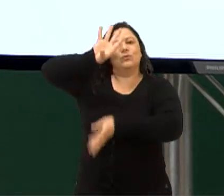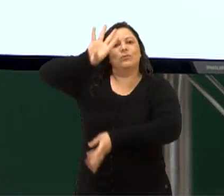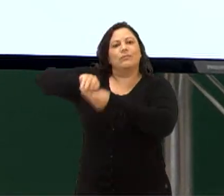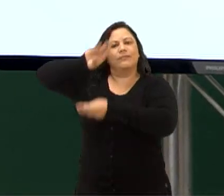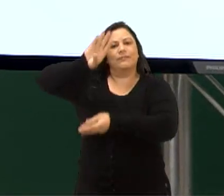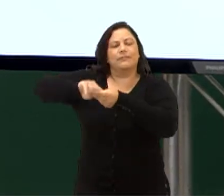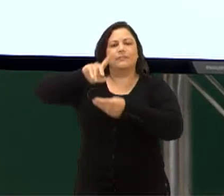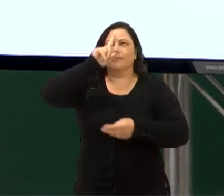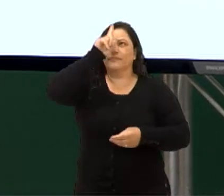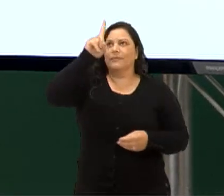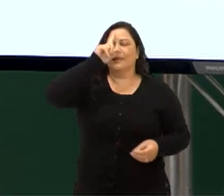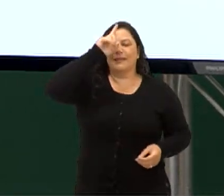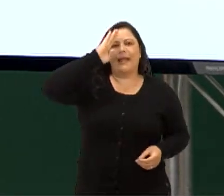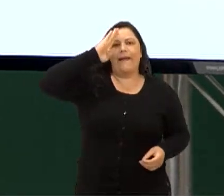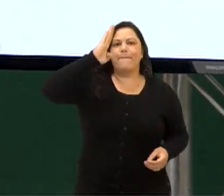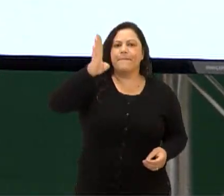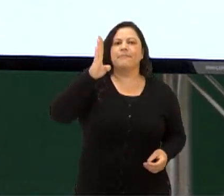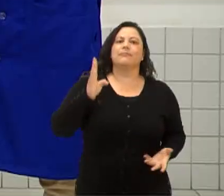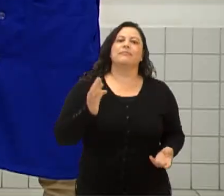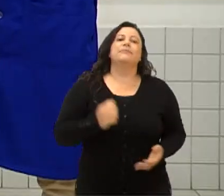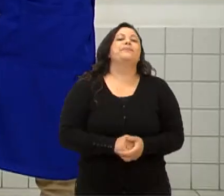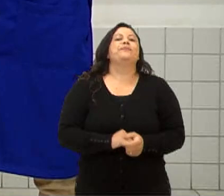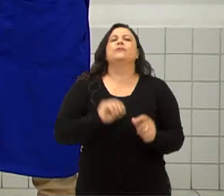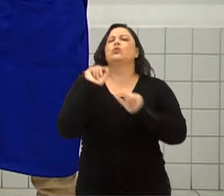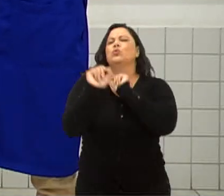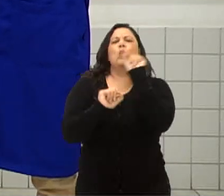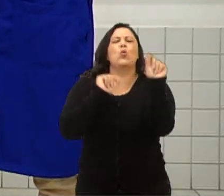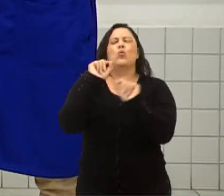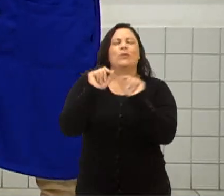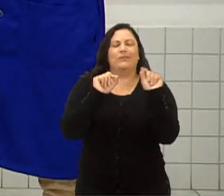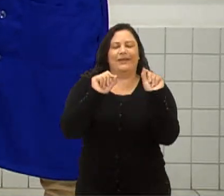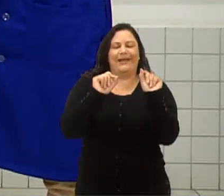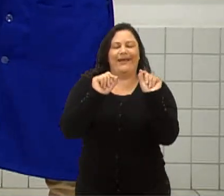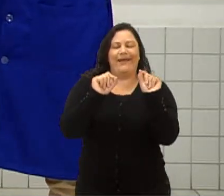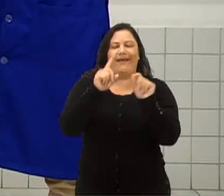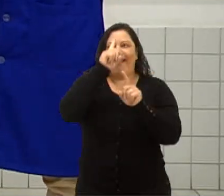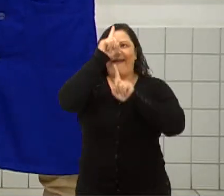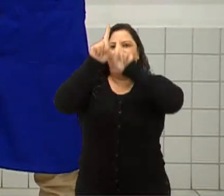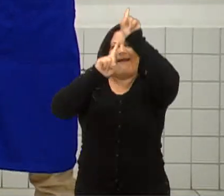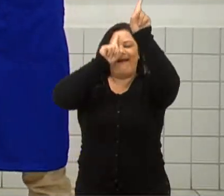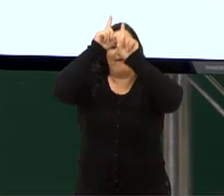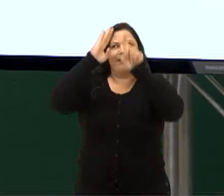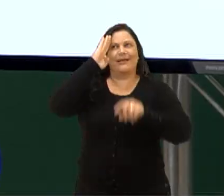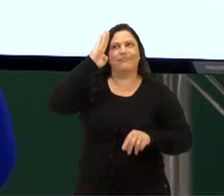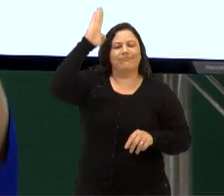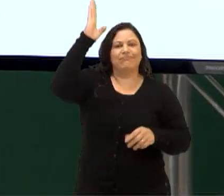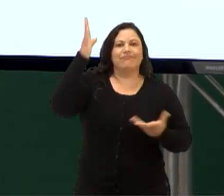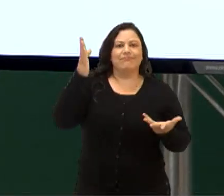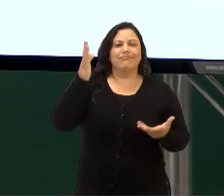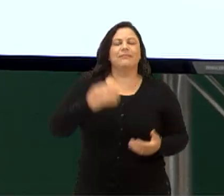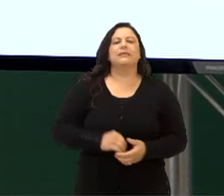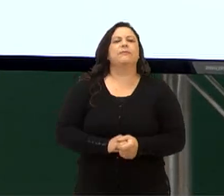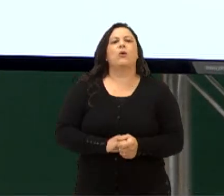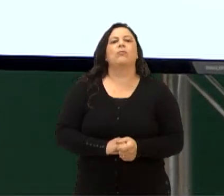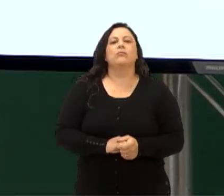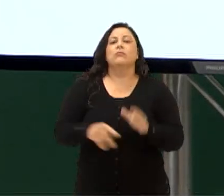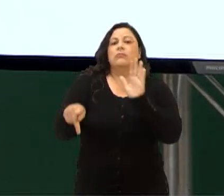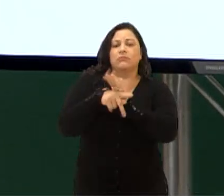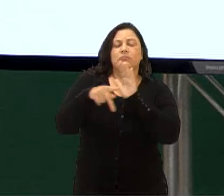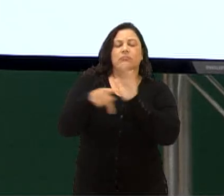ideia central dessa tela. Professor Alexandre, a palavra política, ela é de origem grega. Lá na Grécia